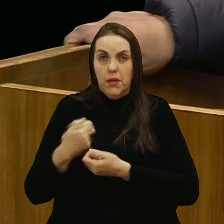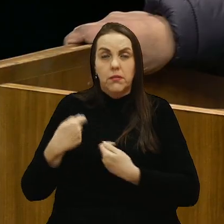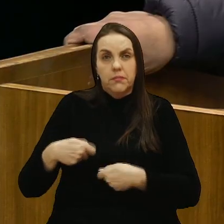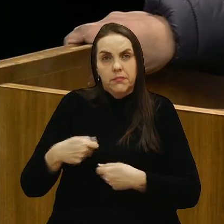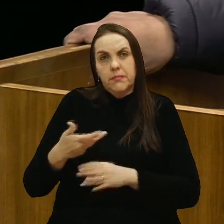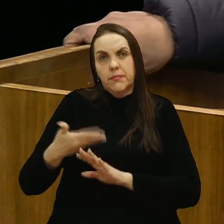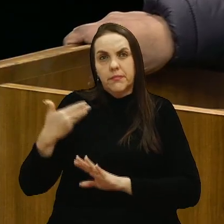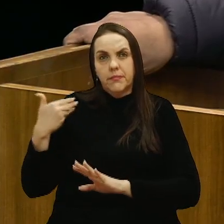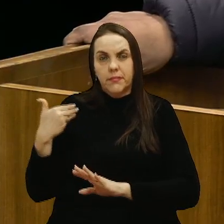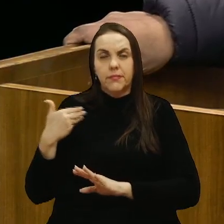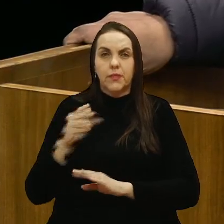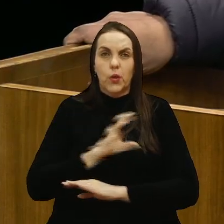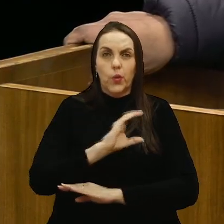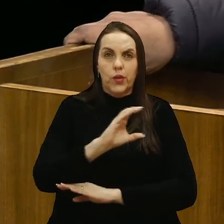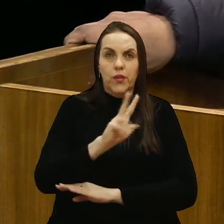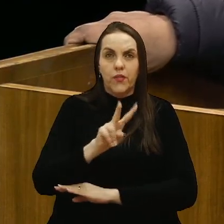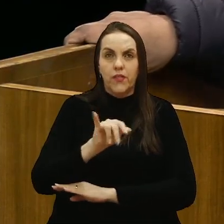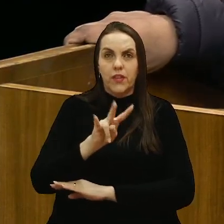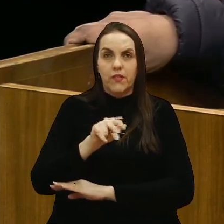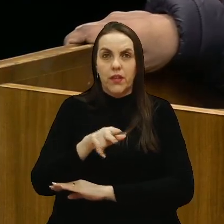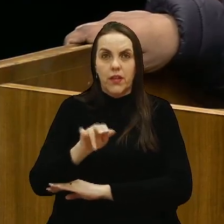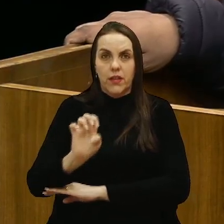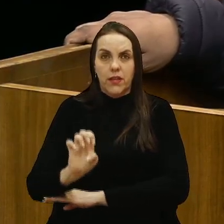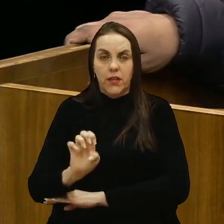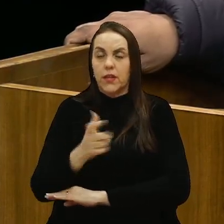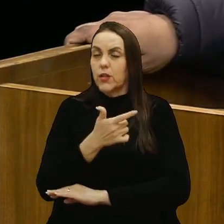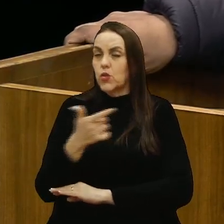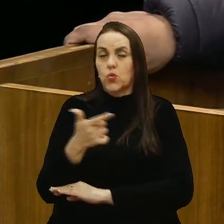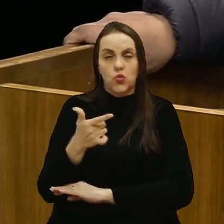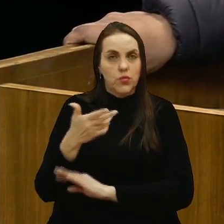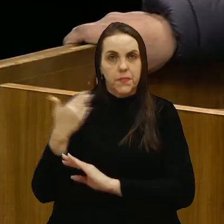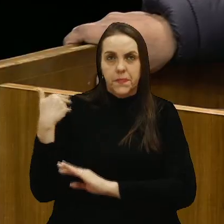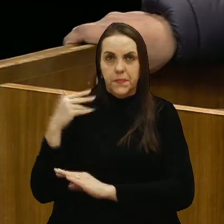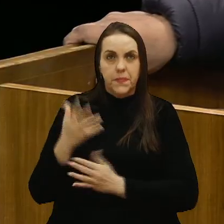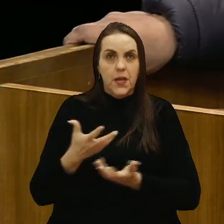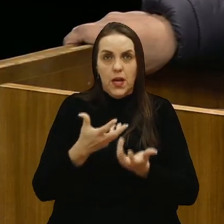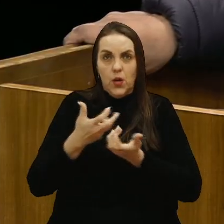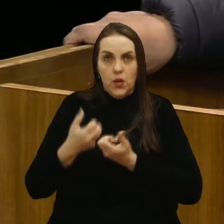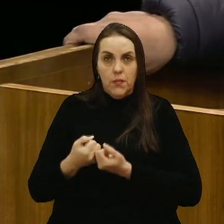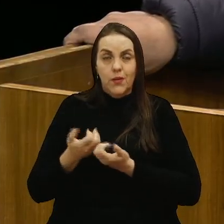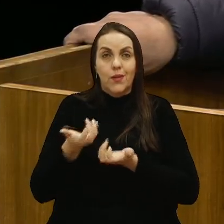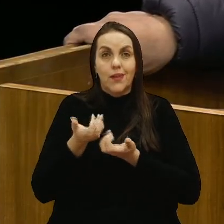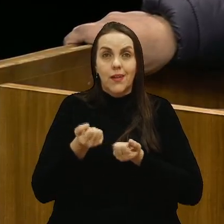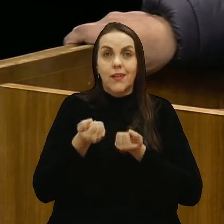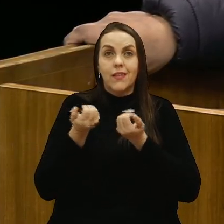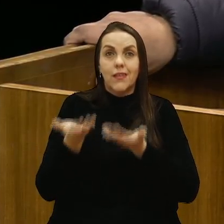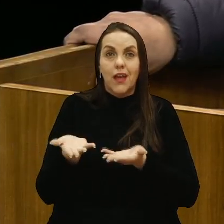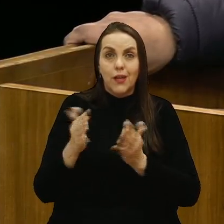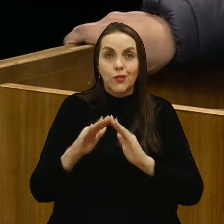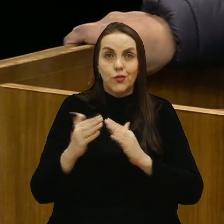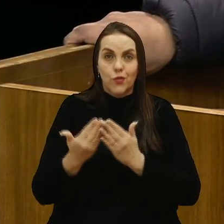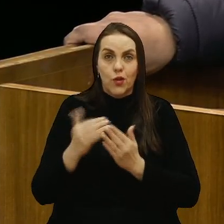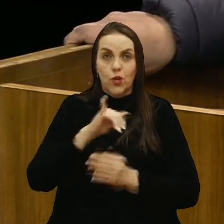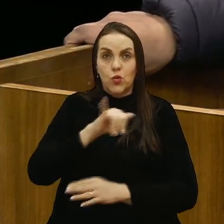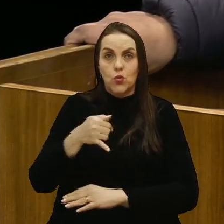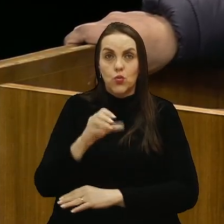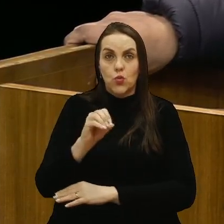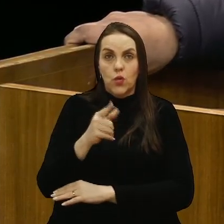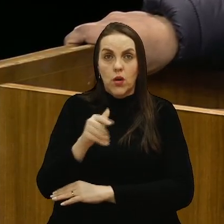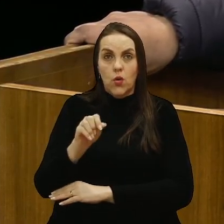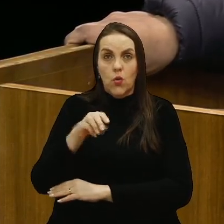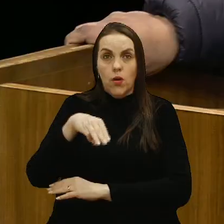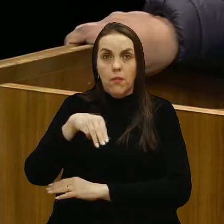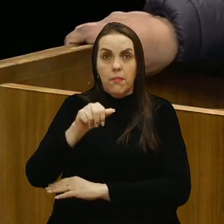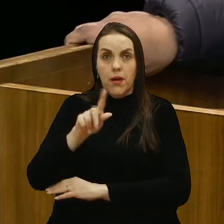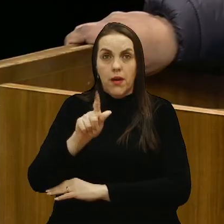a coordenadora Viviane, nós não tivemos essa acolhida, porque quiseram nos dar a escola João Magalhães, que é aqui perto